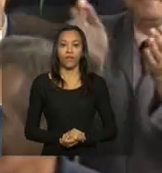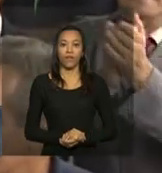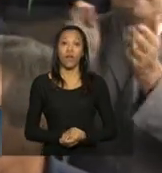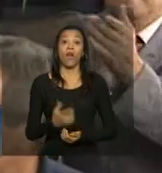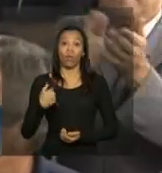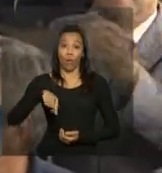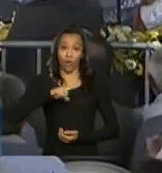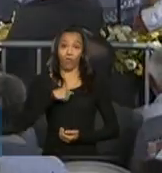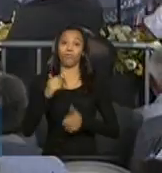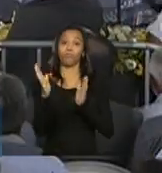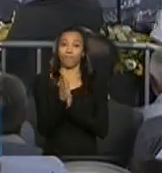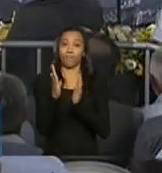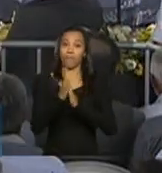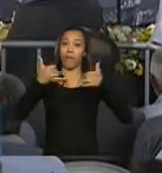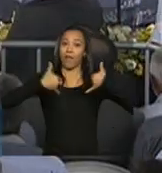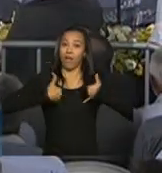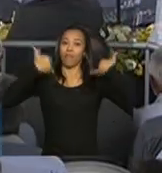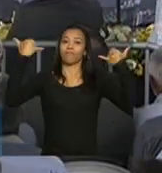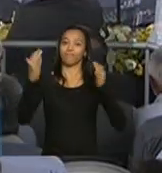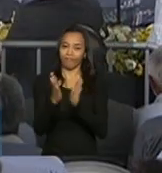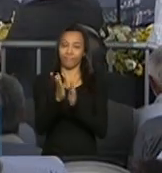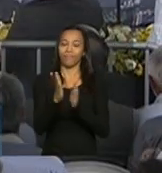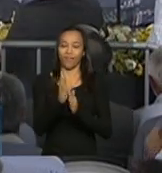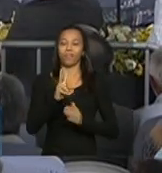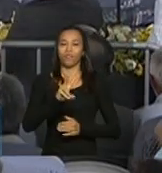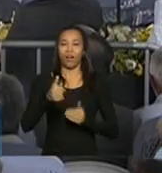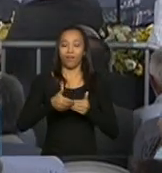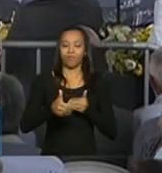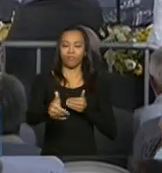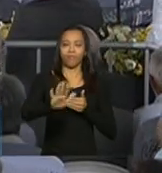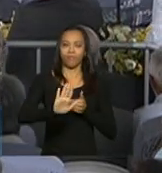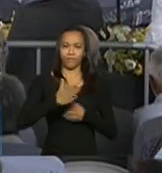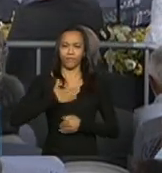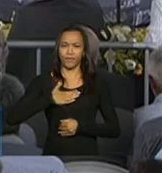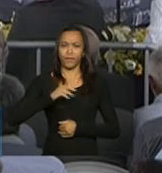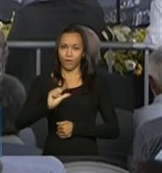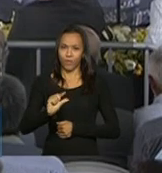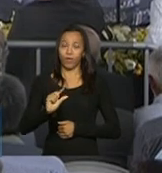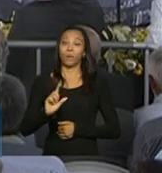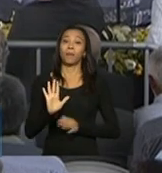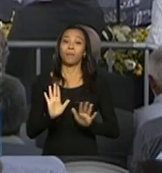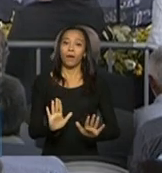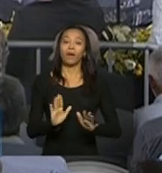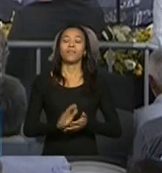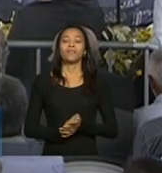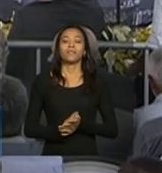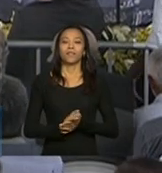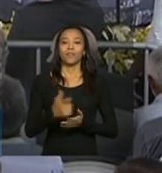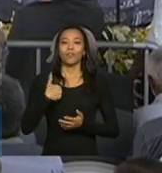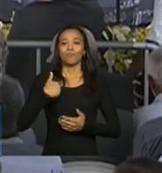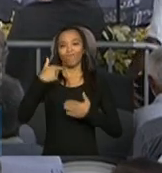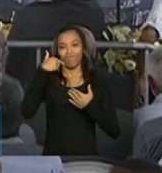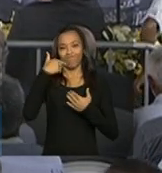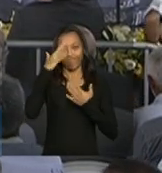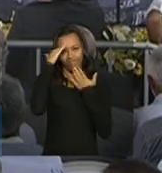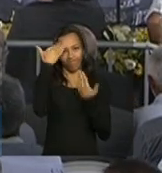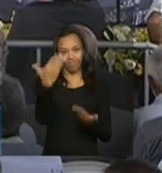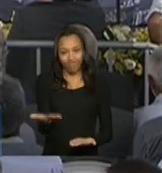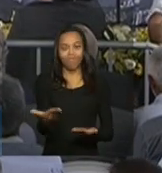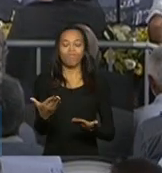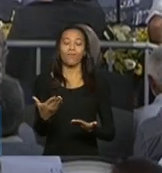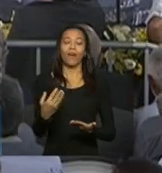Nós vamos cantar parabéns daqui a pouco, então não vou pedir para cantar parabéns. Mas eu queria saudar muito aqui a presença